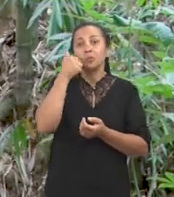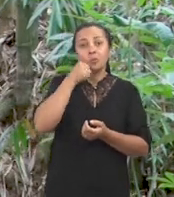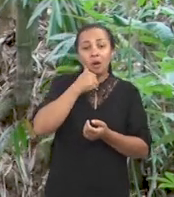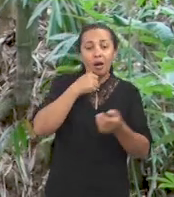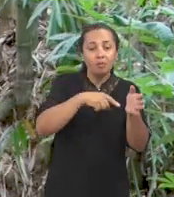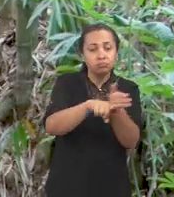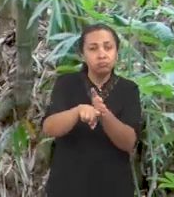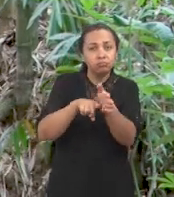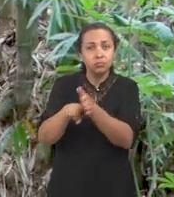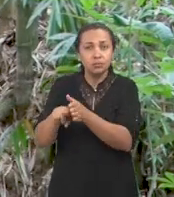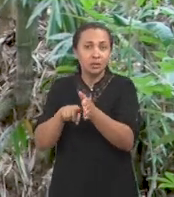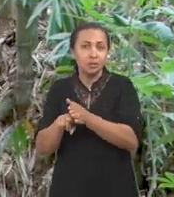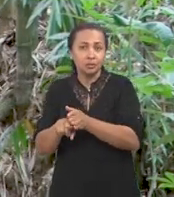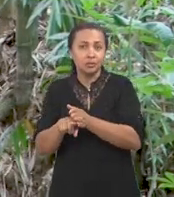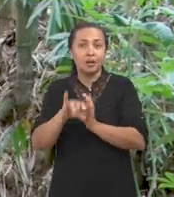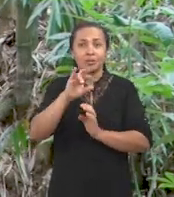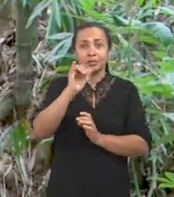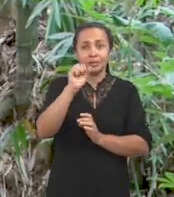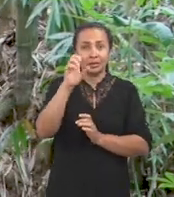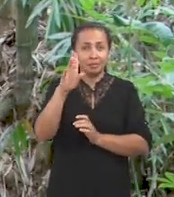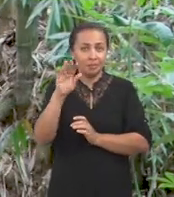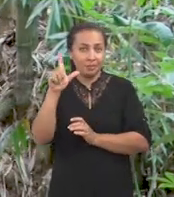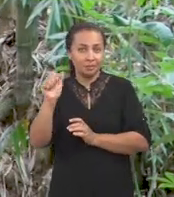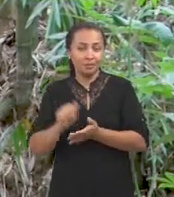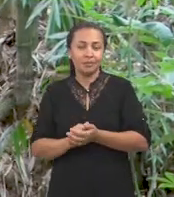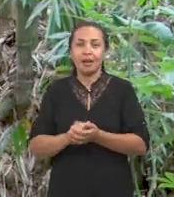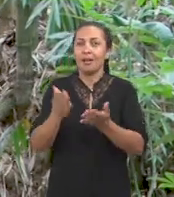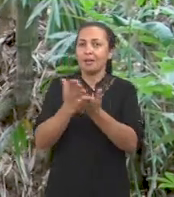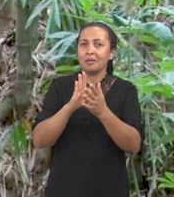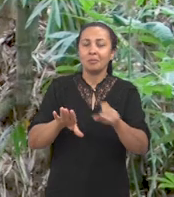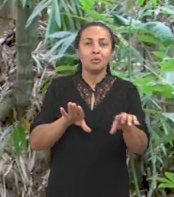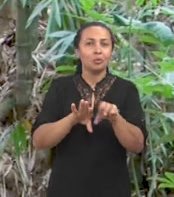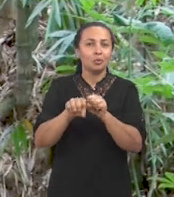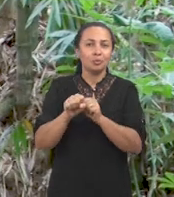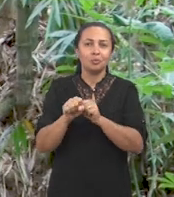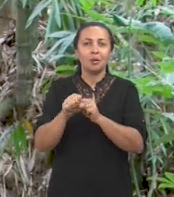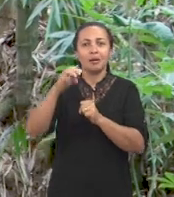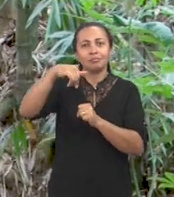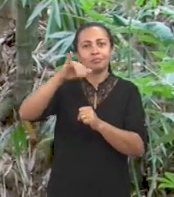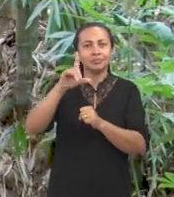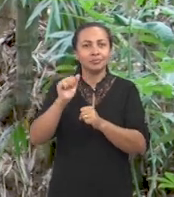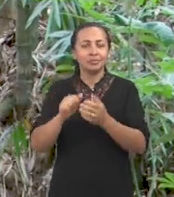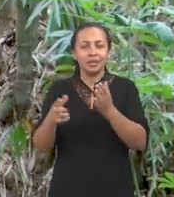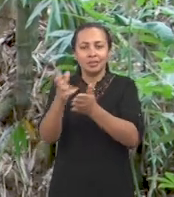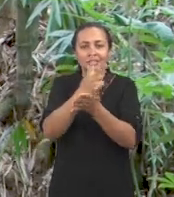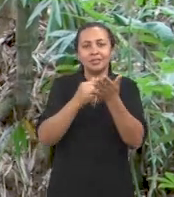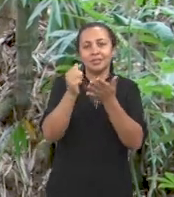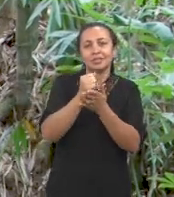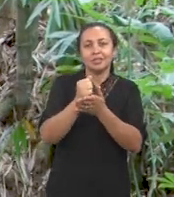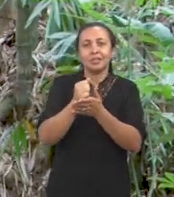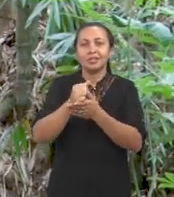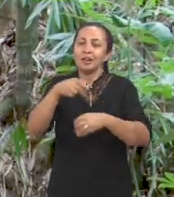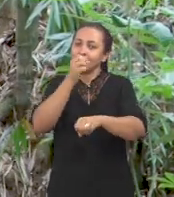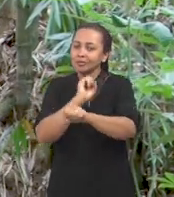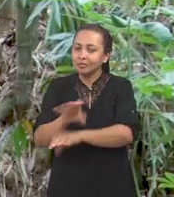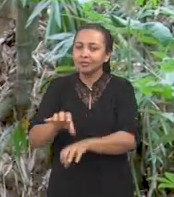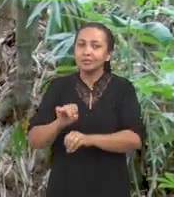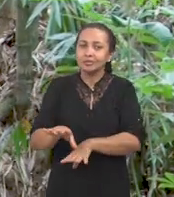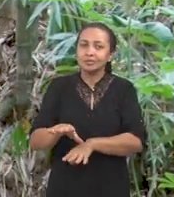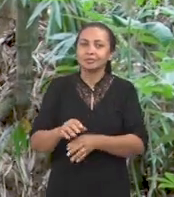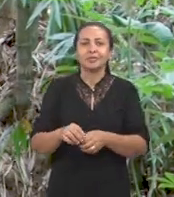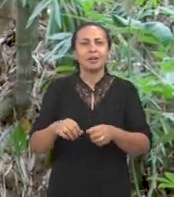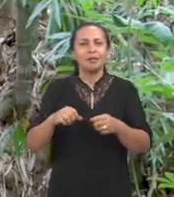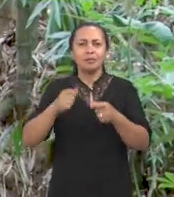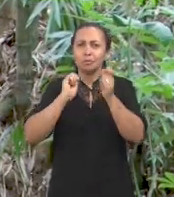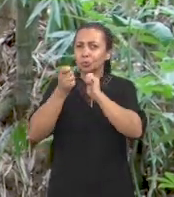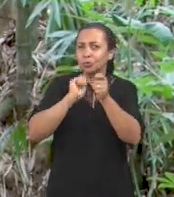que a pesquisadora Marília Elizabeth De la Rocha acabou de concluir a sua especialização em arte mídia e educação jornalista e